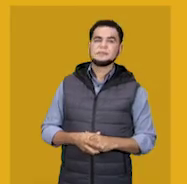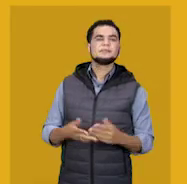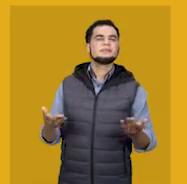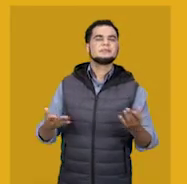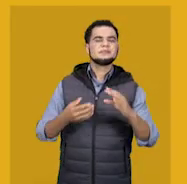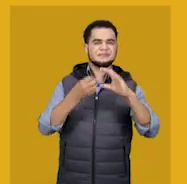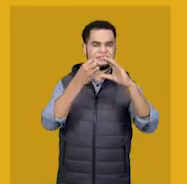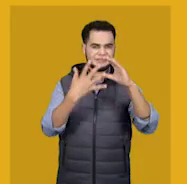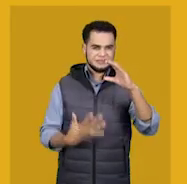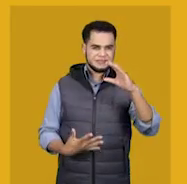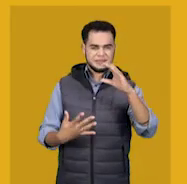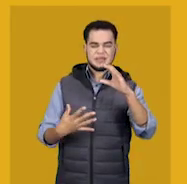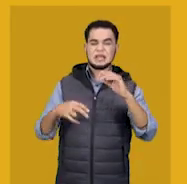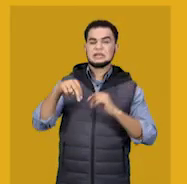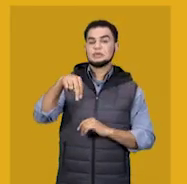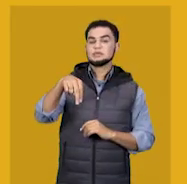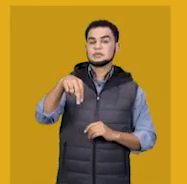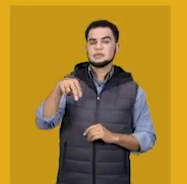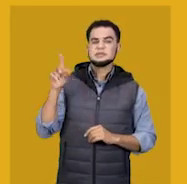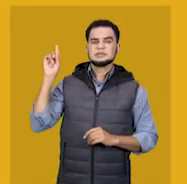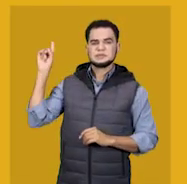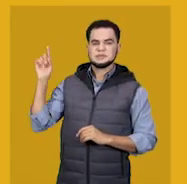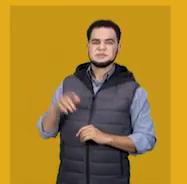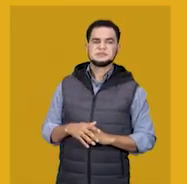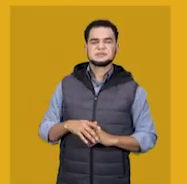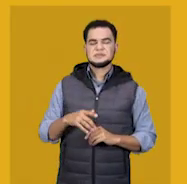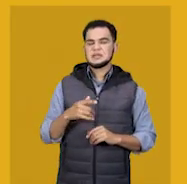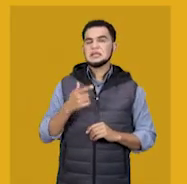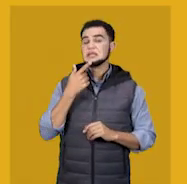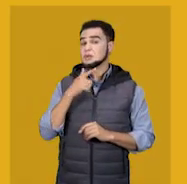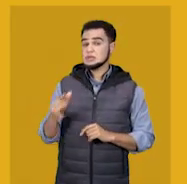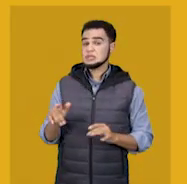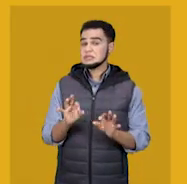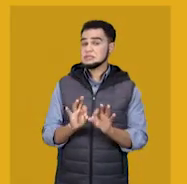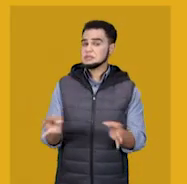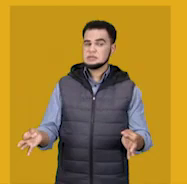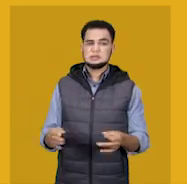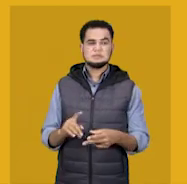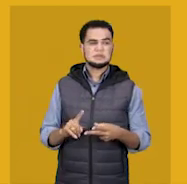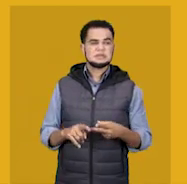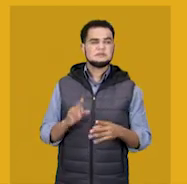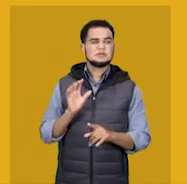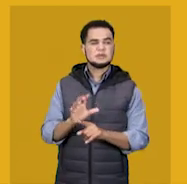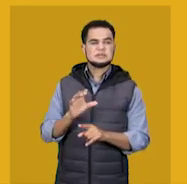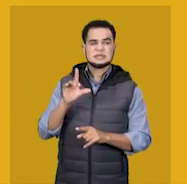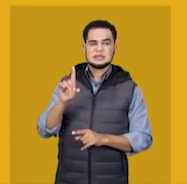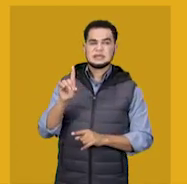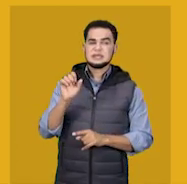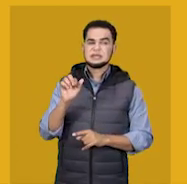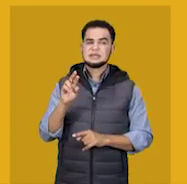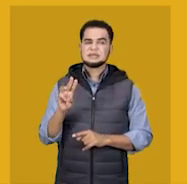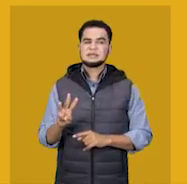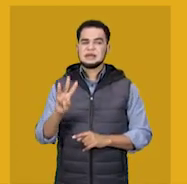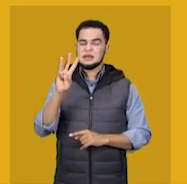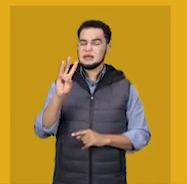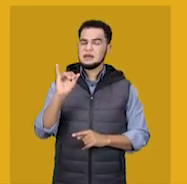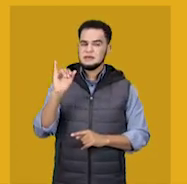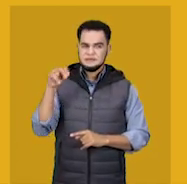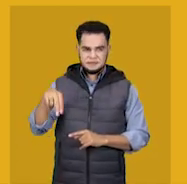Características do naturalismo: linguagem simples, influência darwinista, ênfase